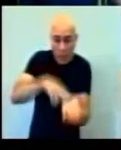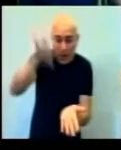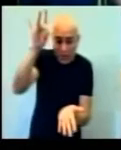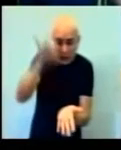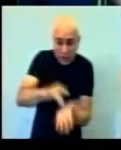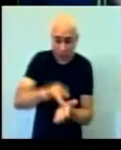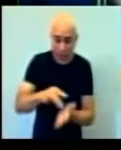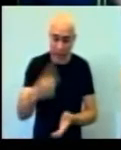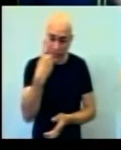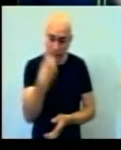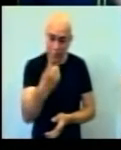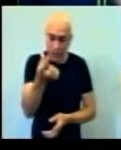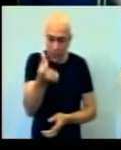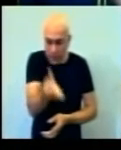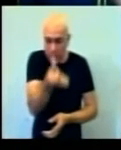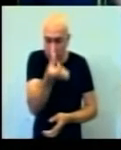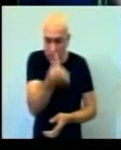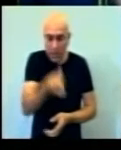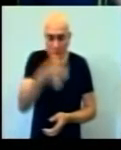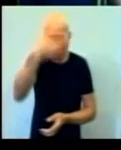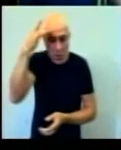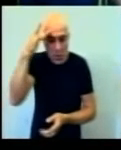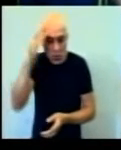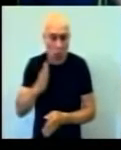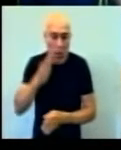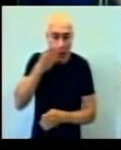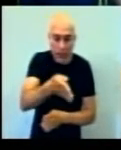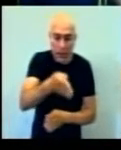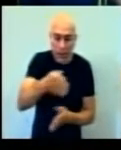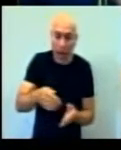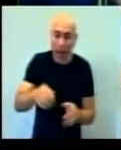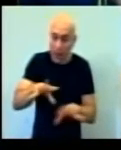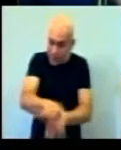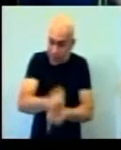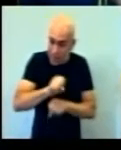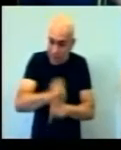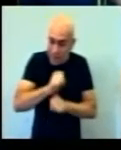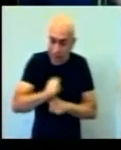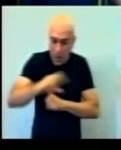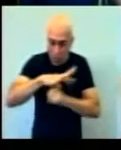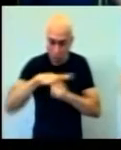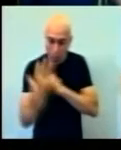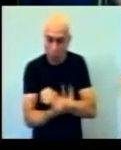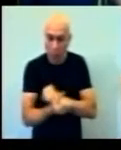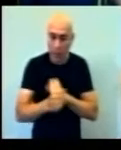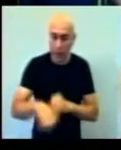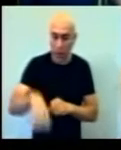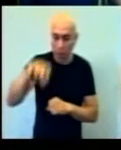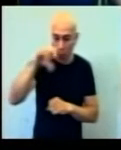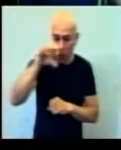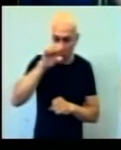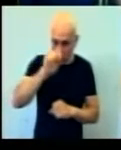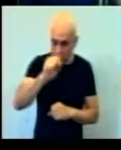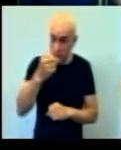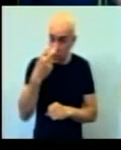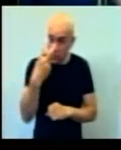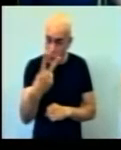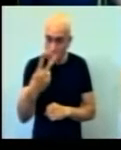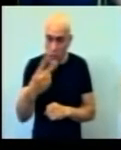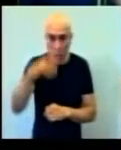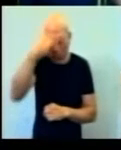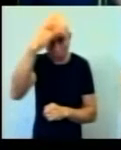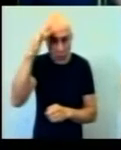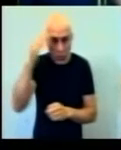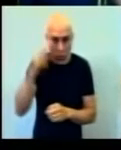temos 166 pacientes com COVID desses 286. 82 dos que estão em